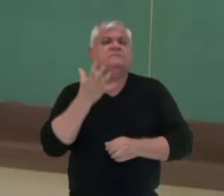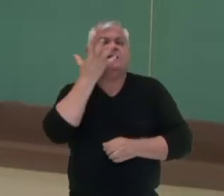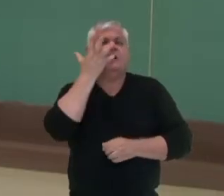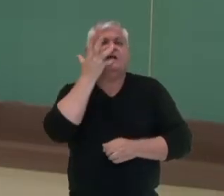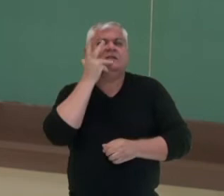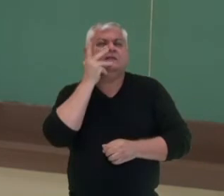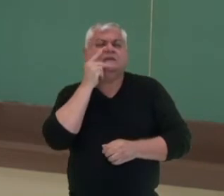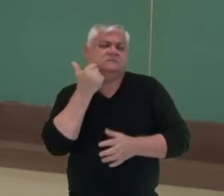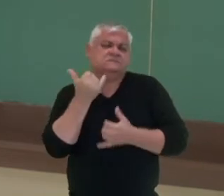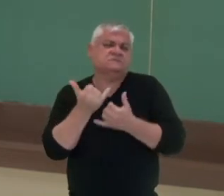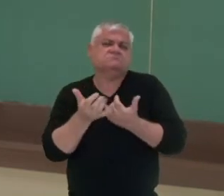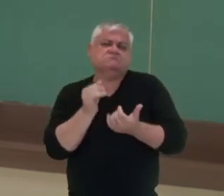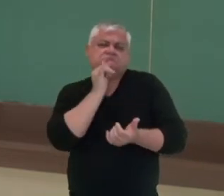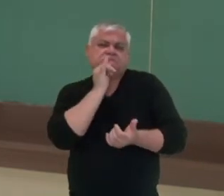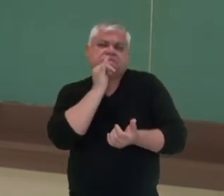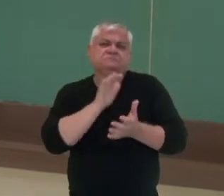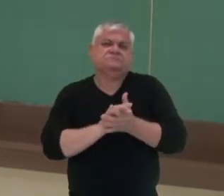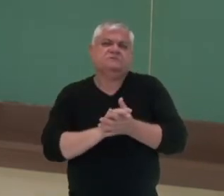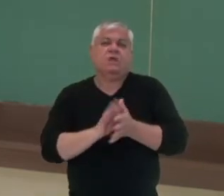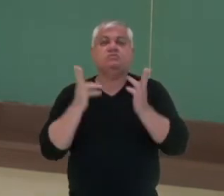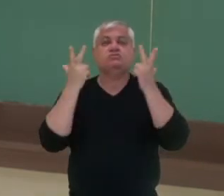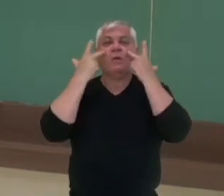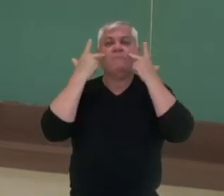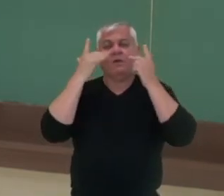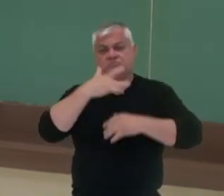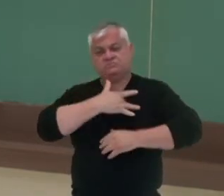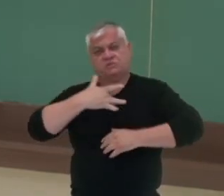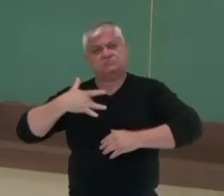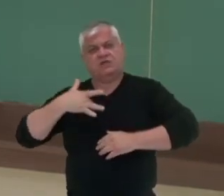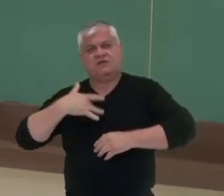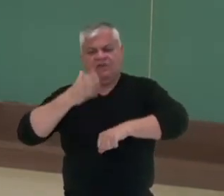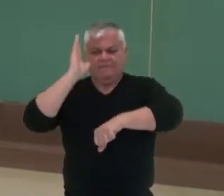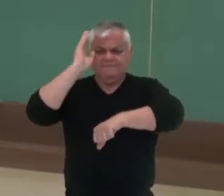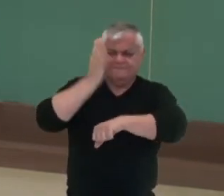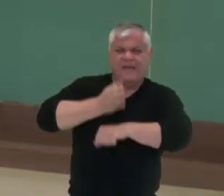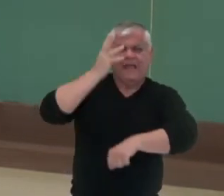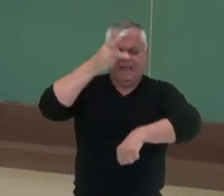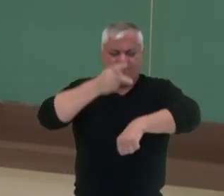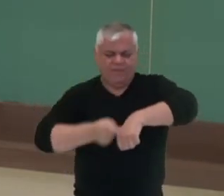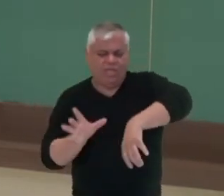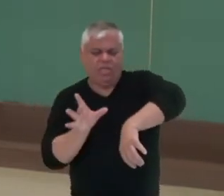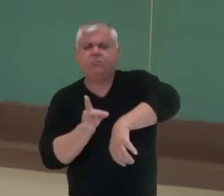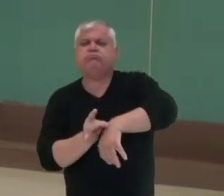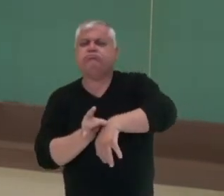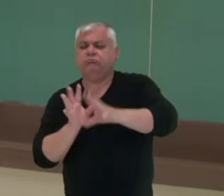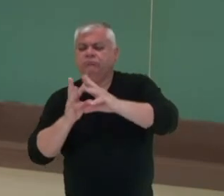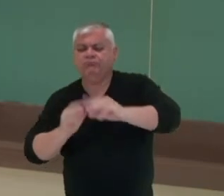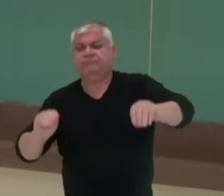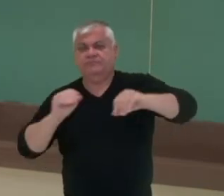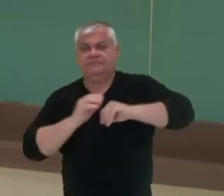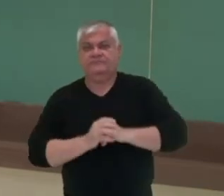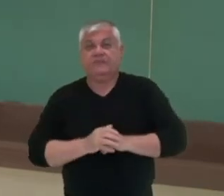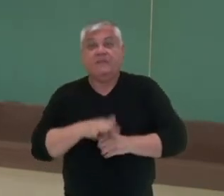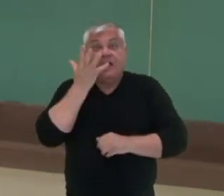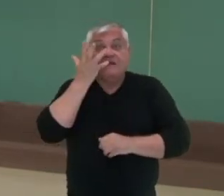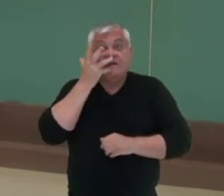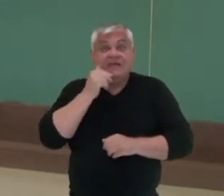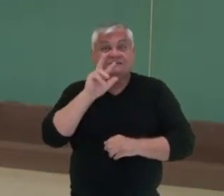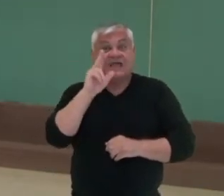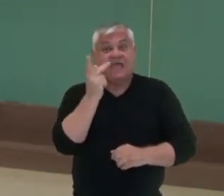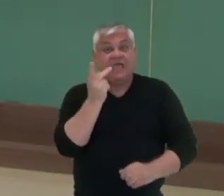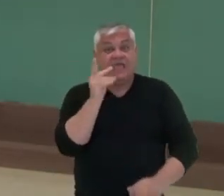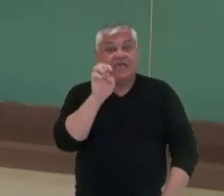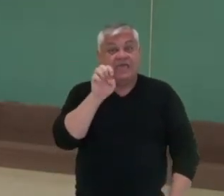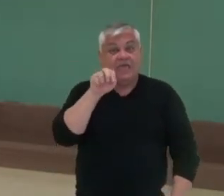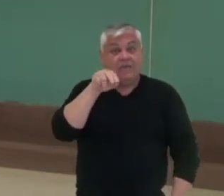exemplo, que não tem a doença, cai, sangra, né, machuca, e logo ele vai parar. Numa criança que tem hemofilia, quando